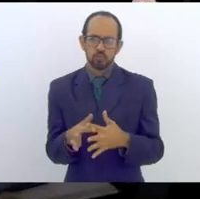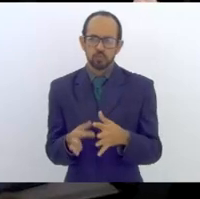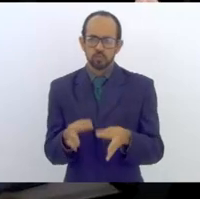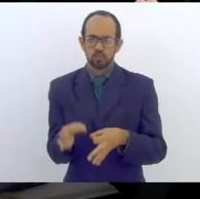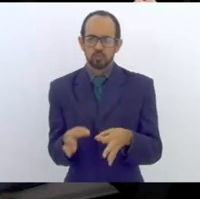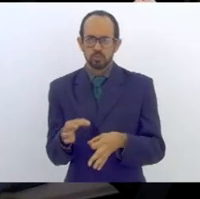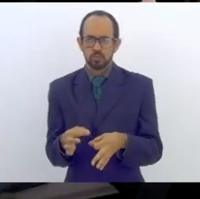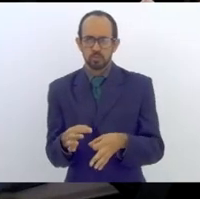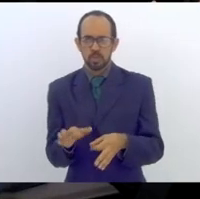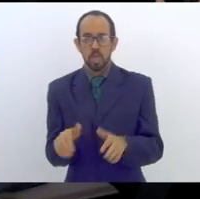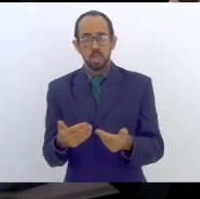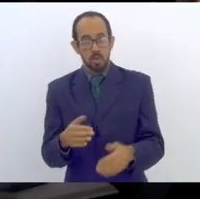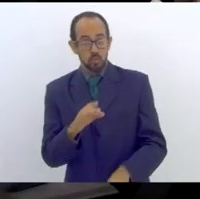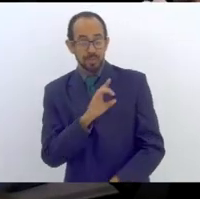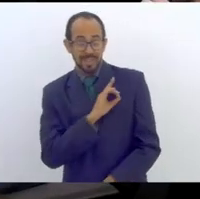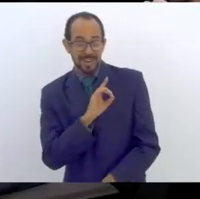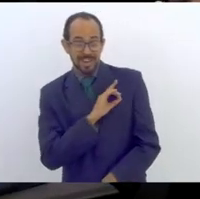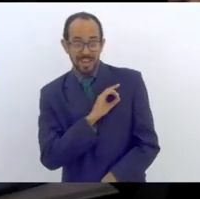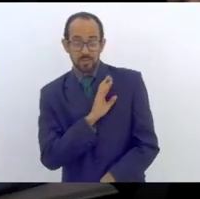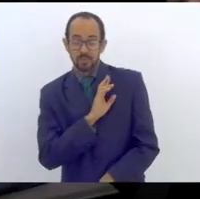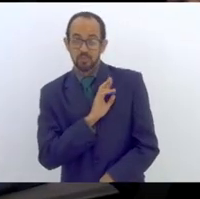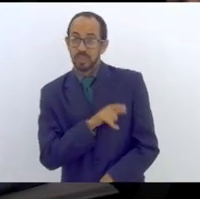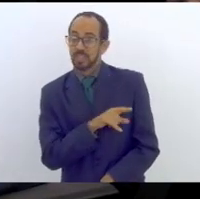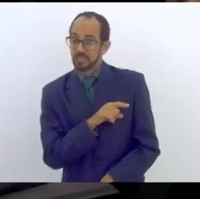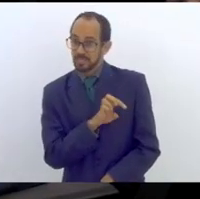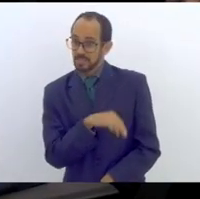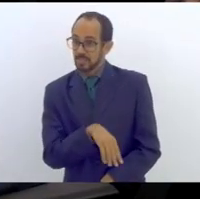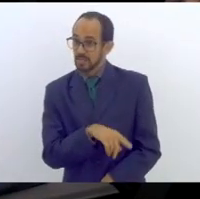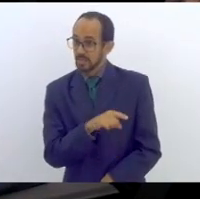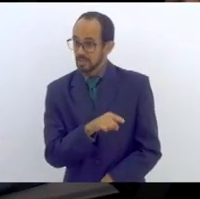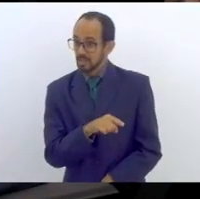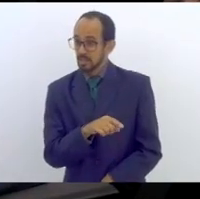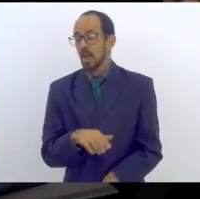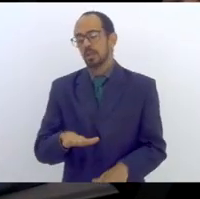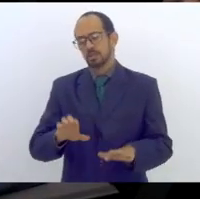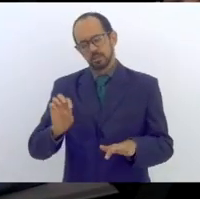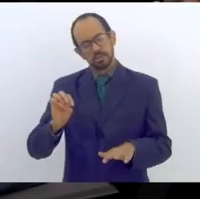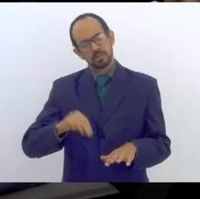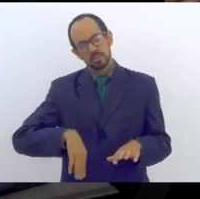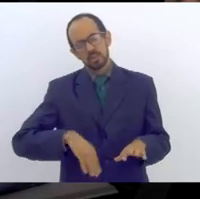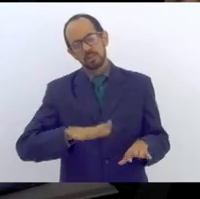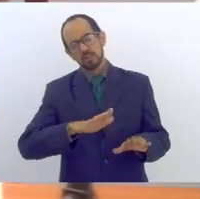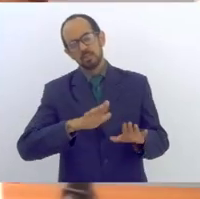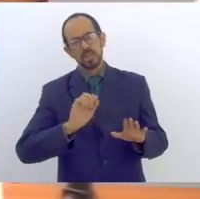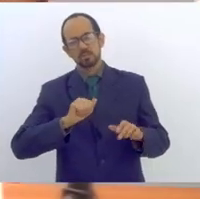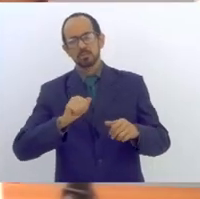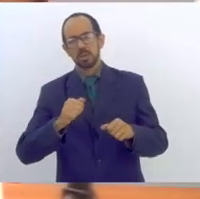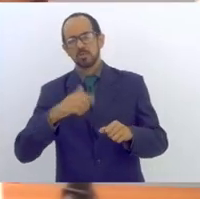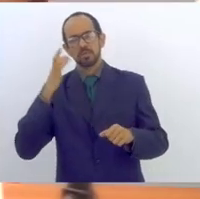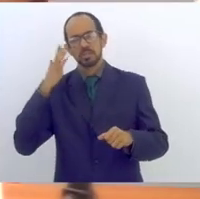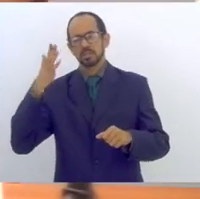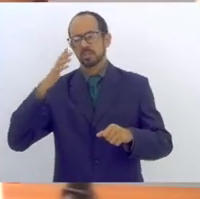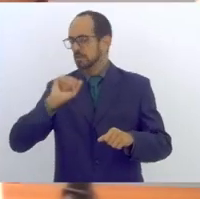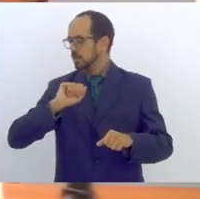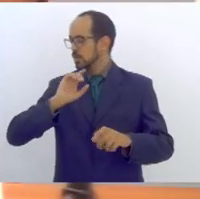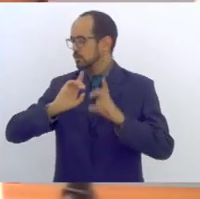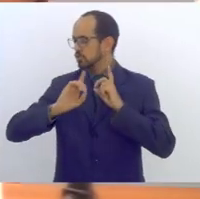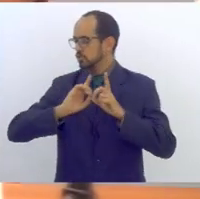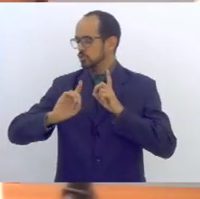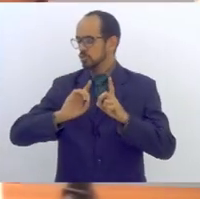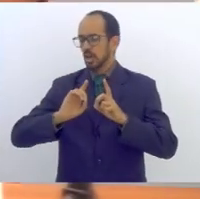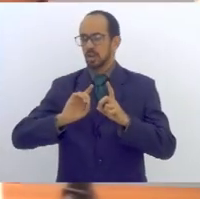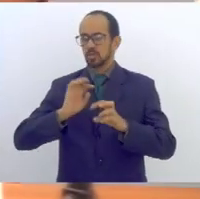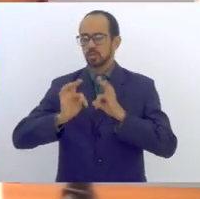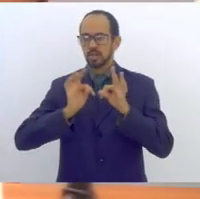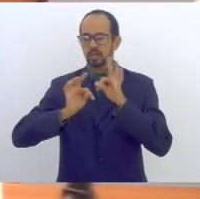diferente em relação a a cláusula de barreira otimizar otimizar o o diálogo tratar o concurso 2021